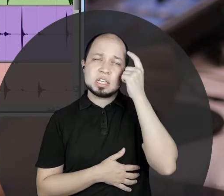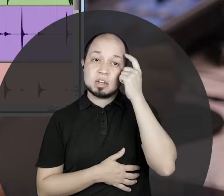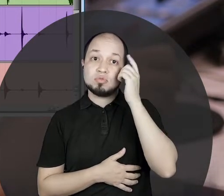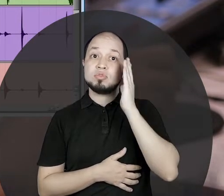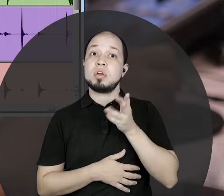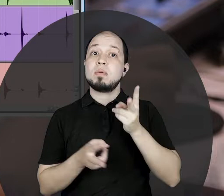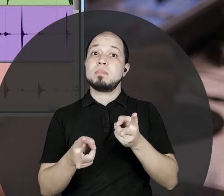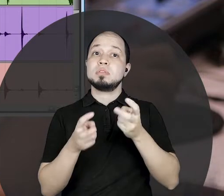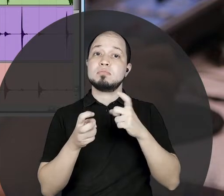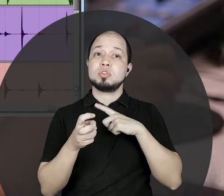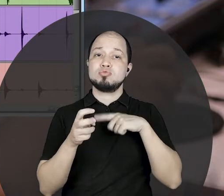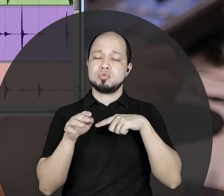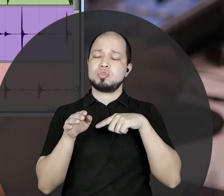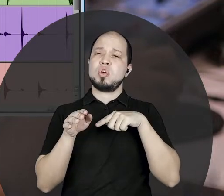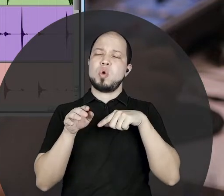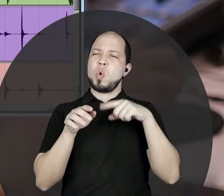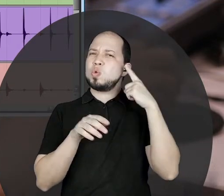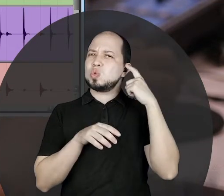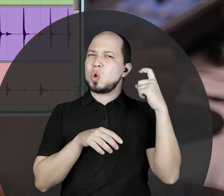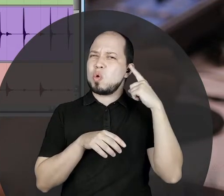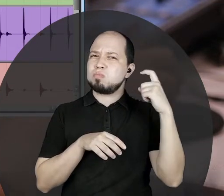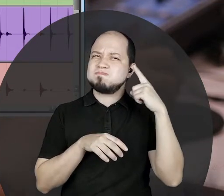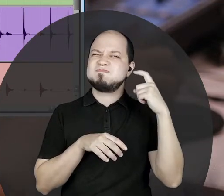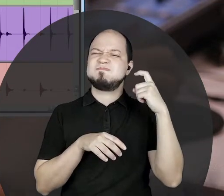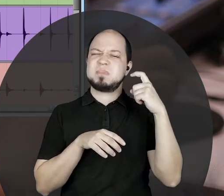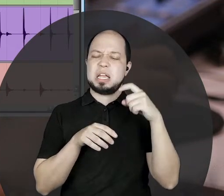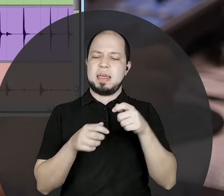já vejo que, por exemplo, tinha uma frequência que tava me incomodando da caixa.